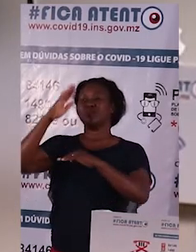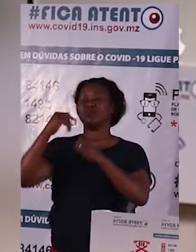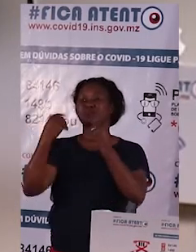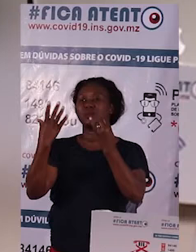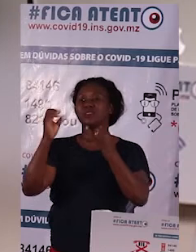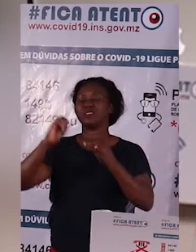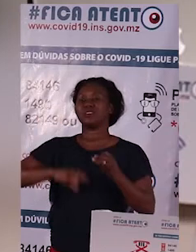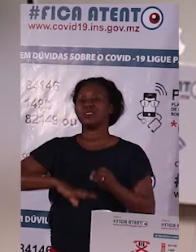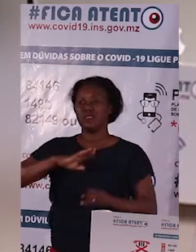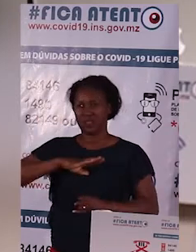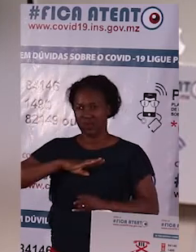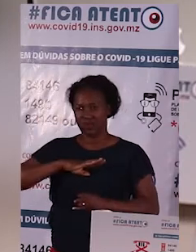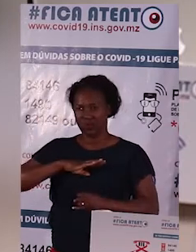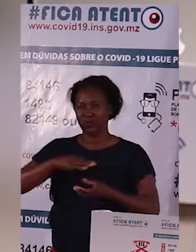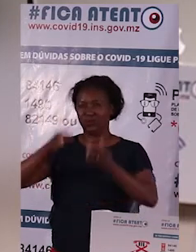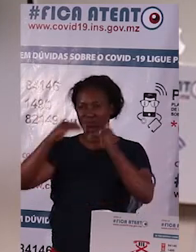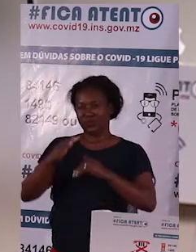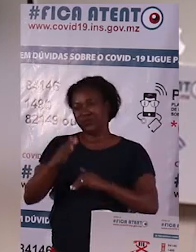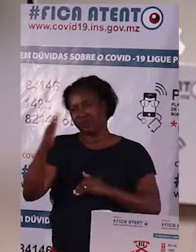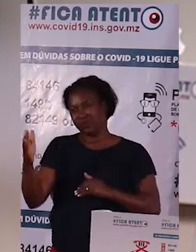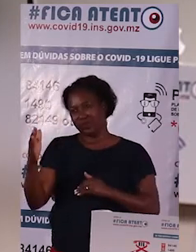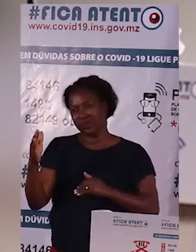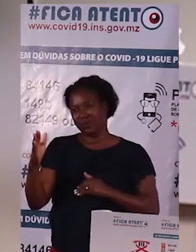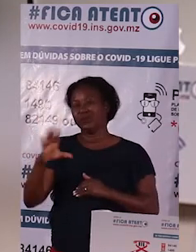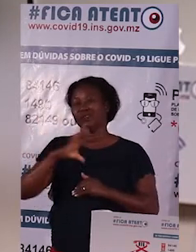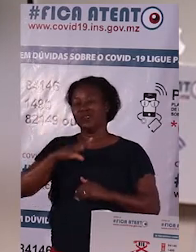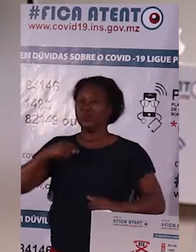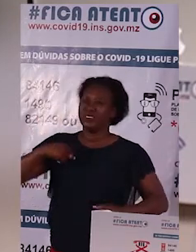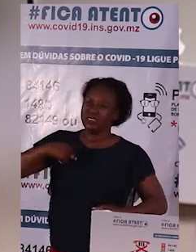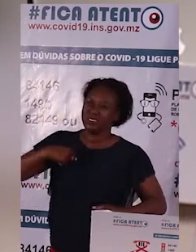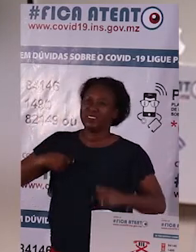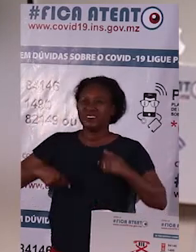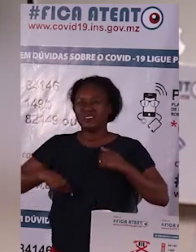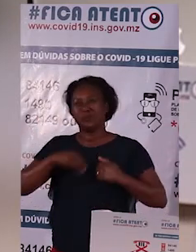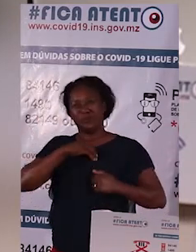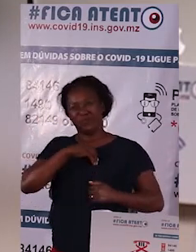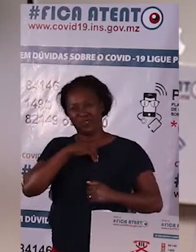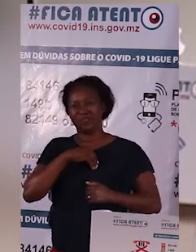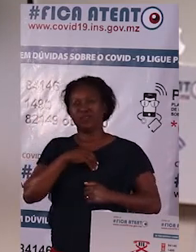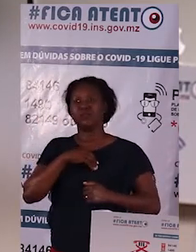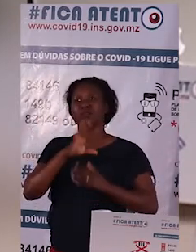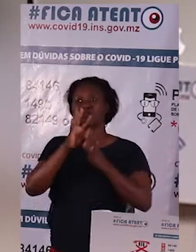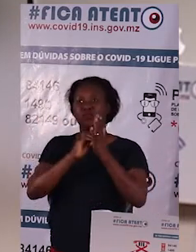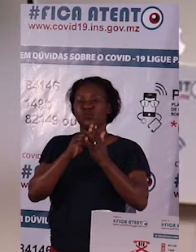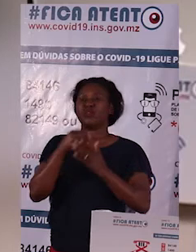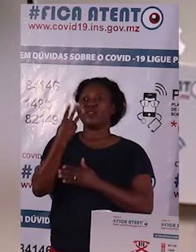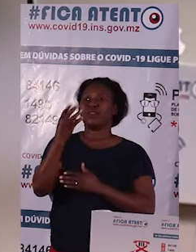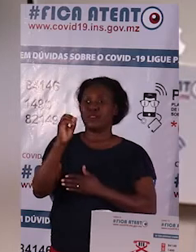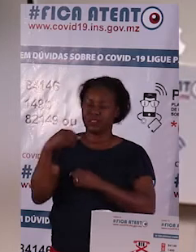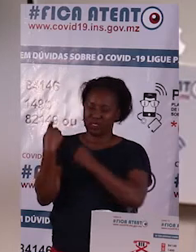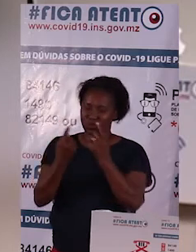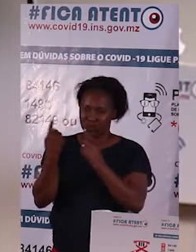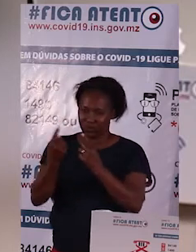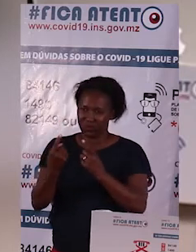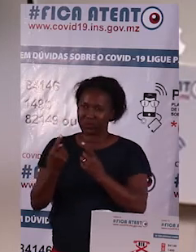no canto inferior direito, temos a sintomatologia, onde vemos que 30 casos eram